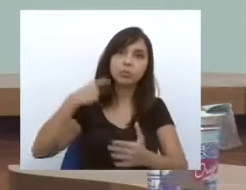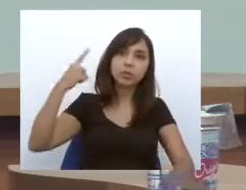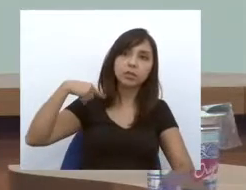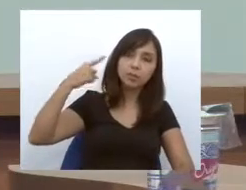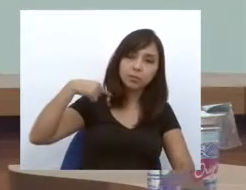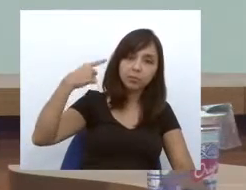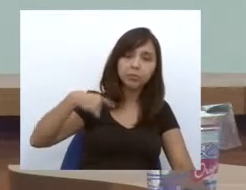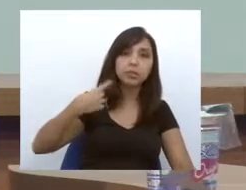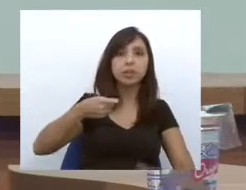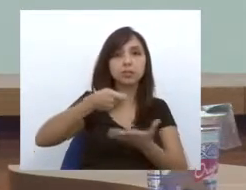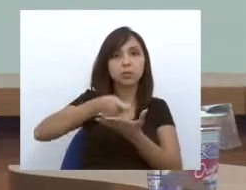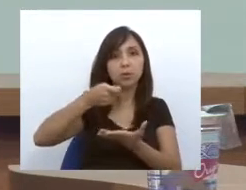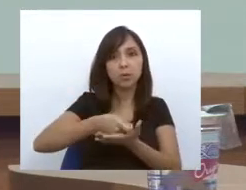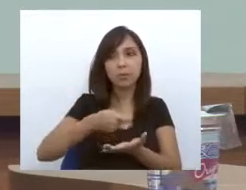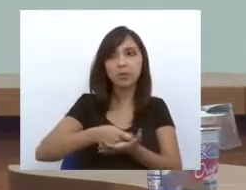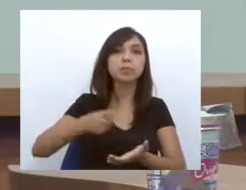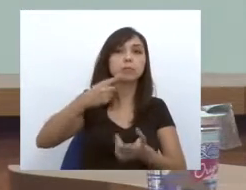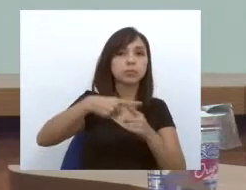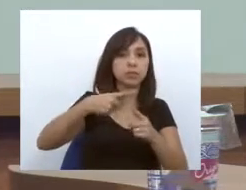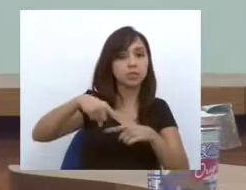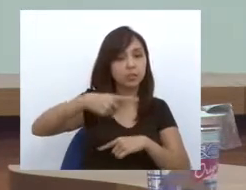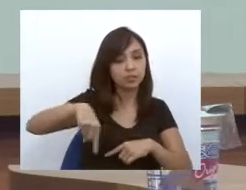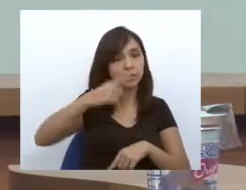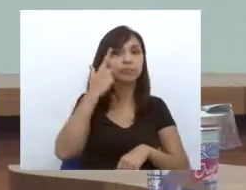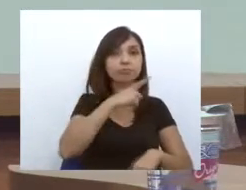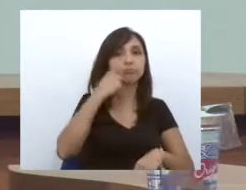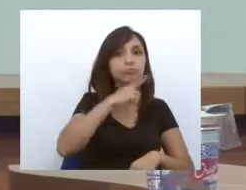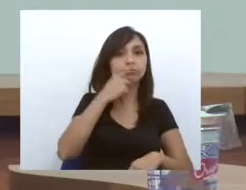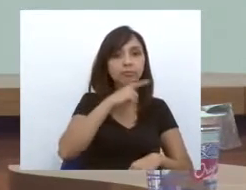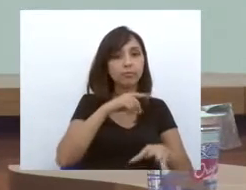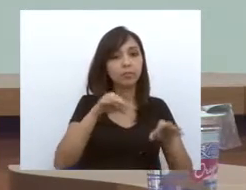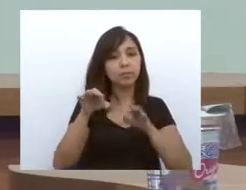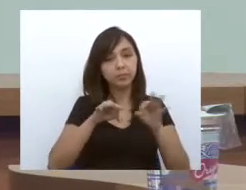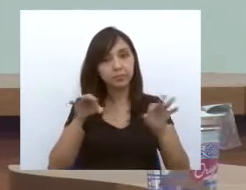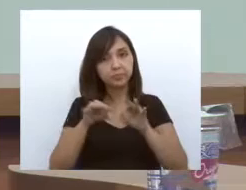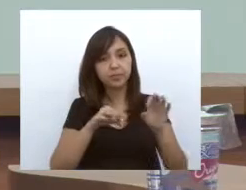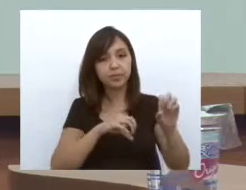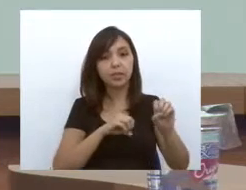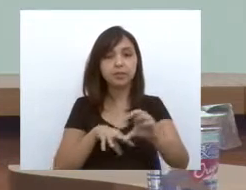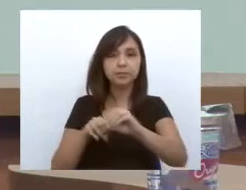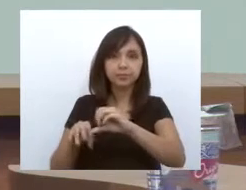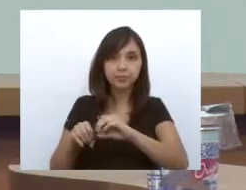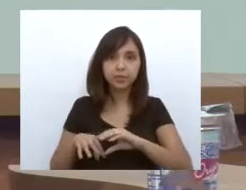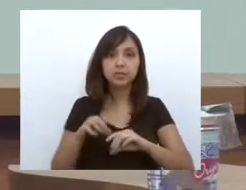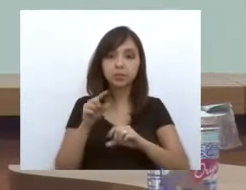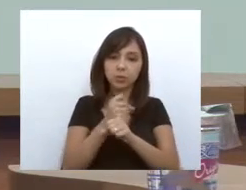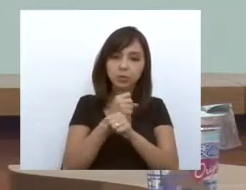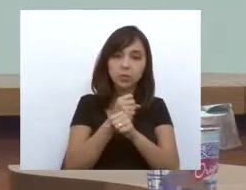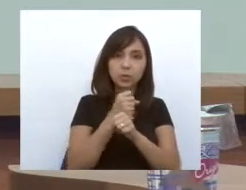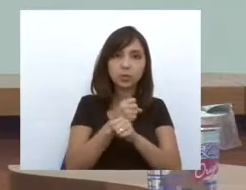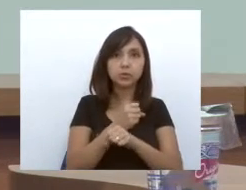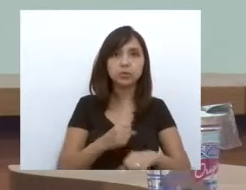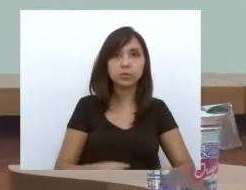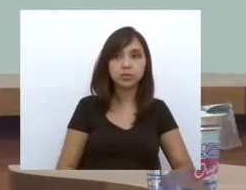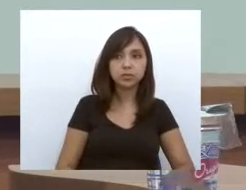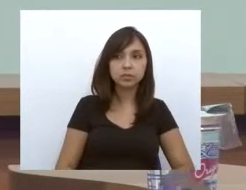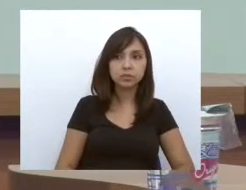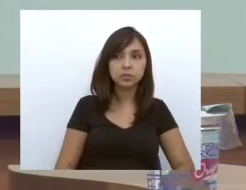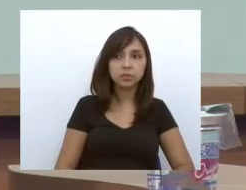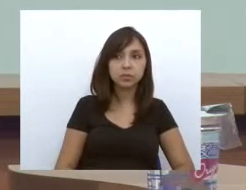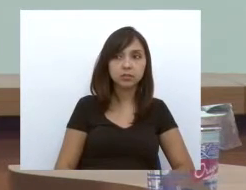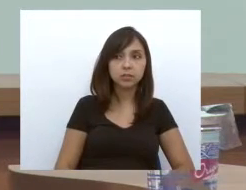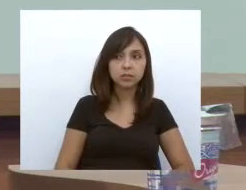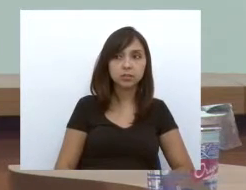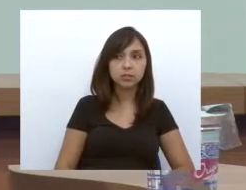deputados estão sendo cobrados, porque nós conseguimos, em torno de defesa da educação, construir uma Zanin, grande para concluir, no por gentileza.